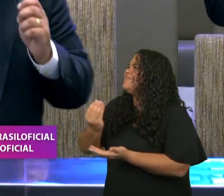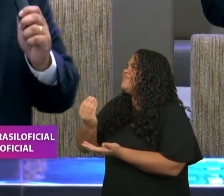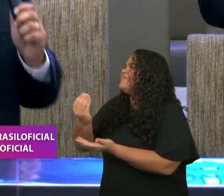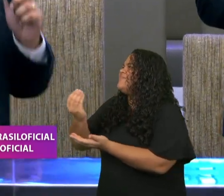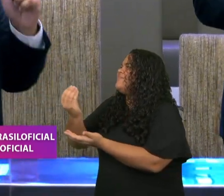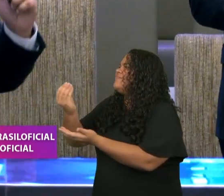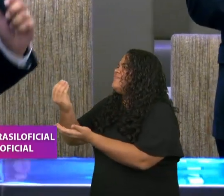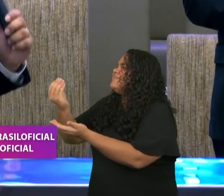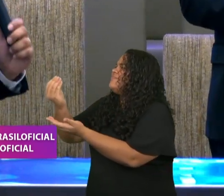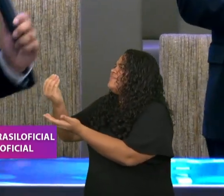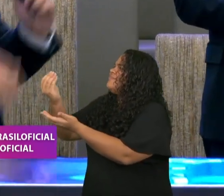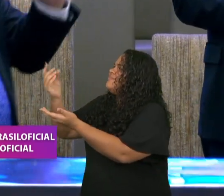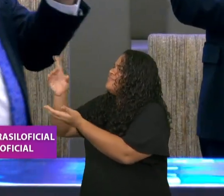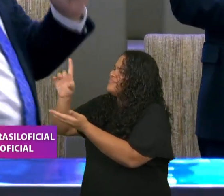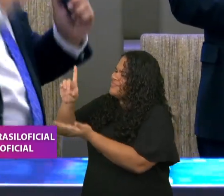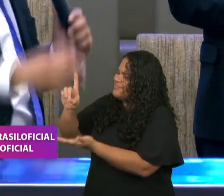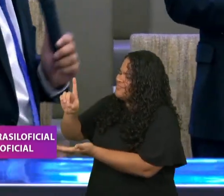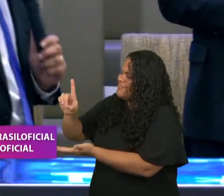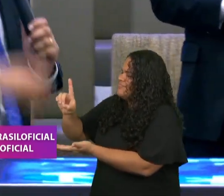a ti.